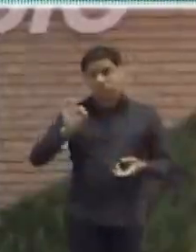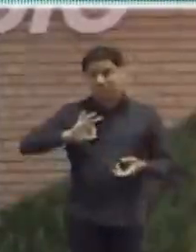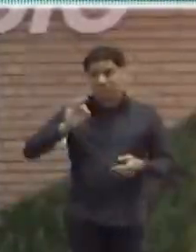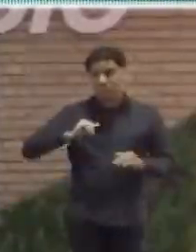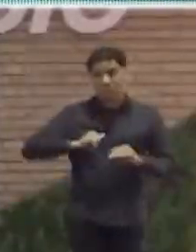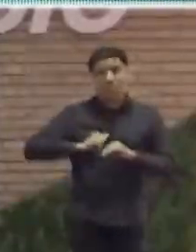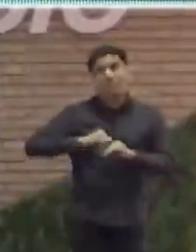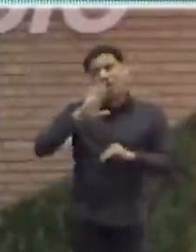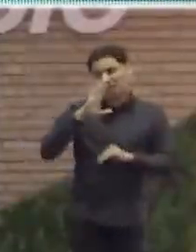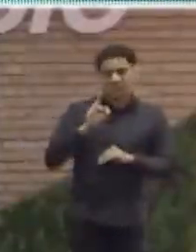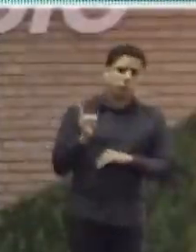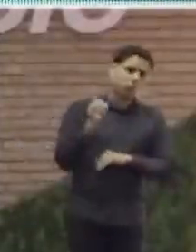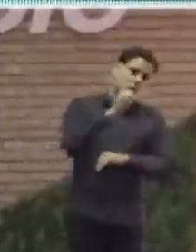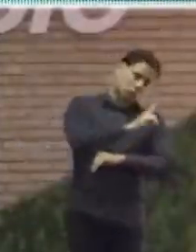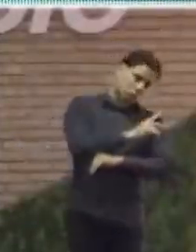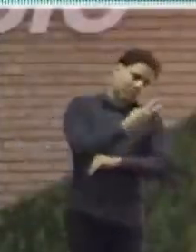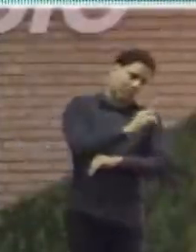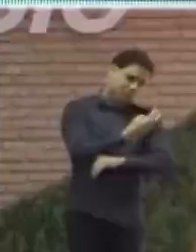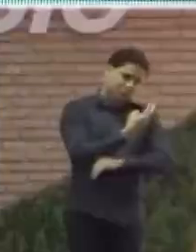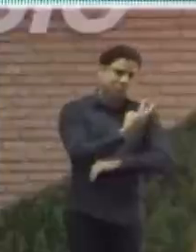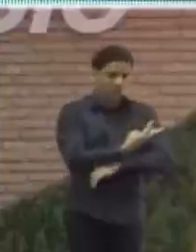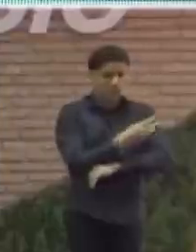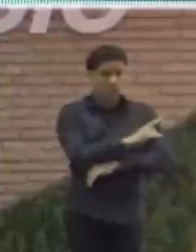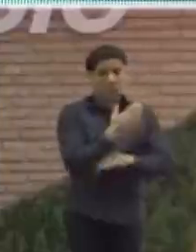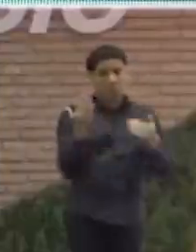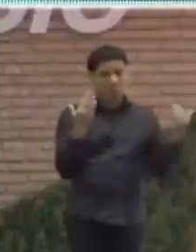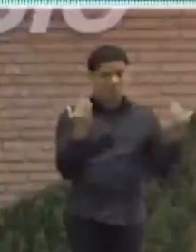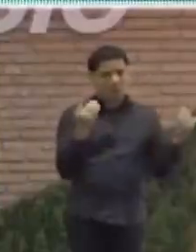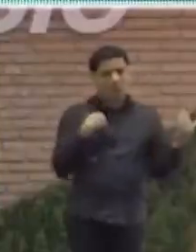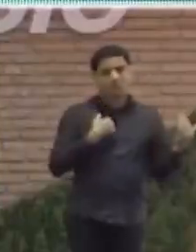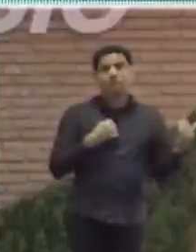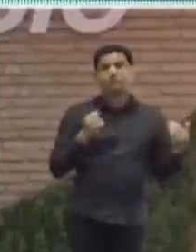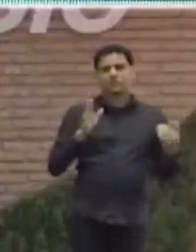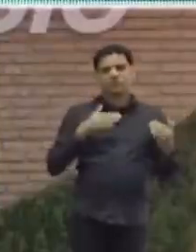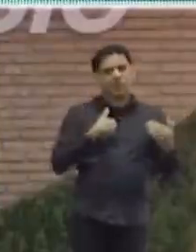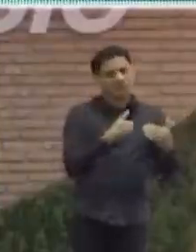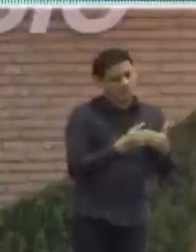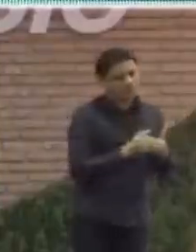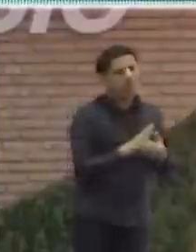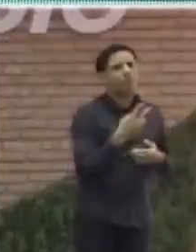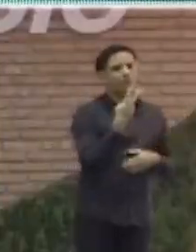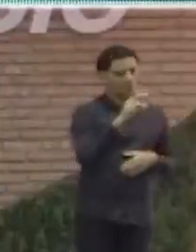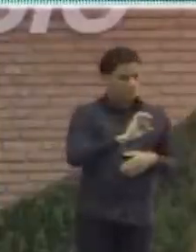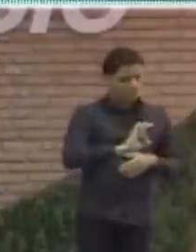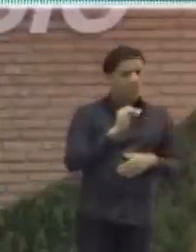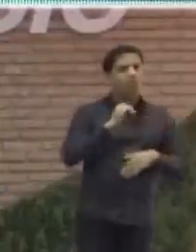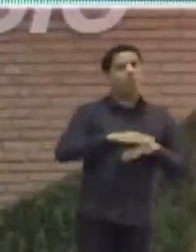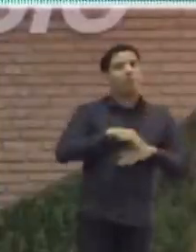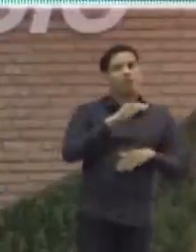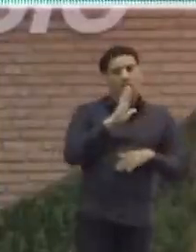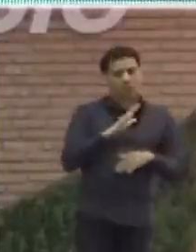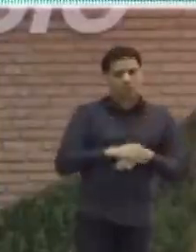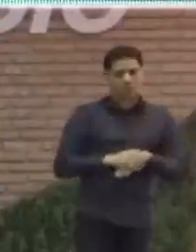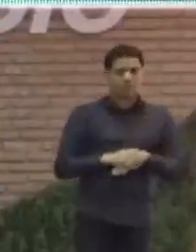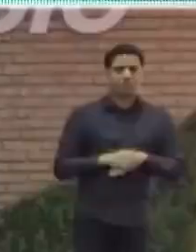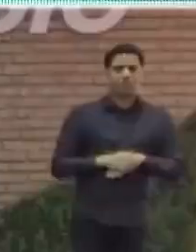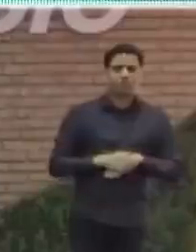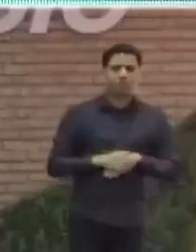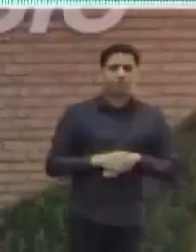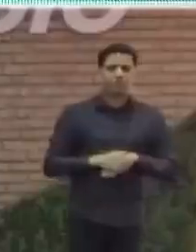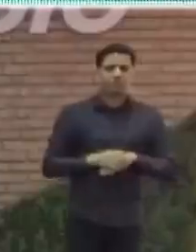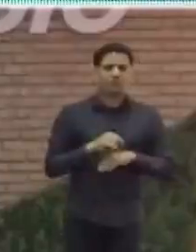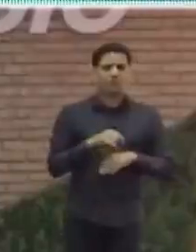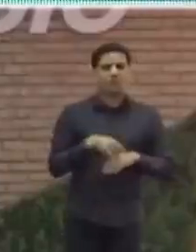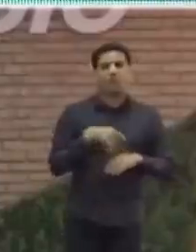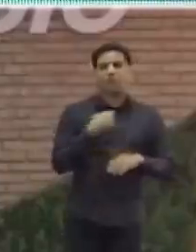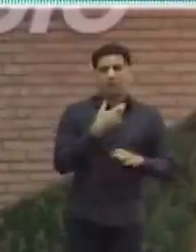2023, lançamos mais 20%. Estamos produzindo aí algo em torno de 1 milhão de